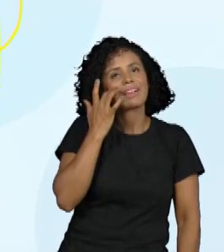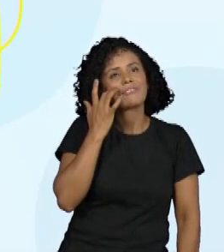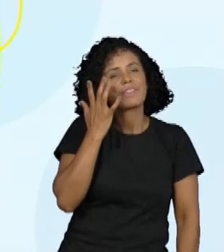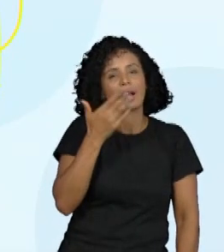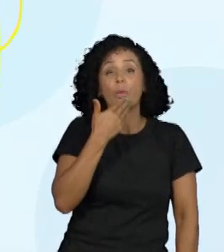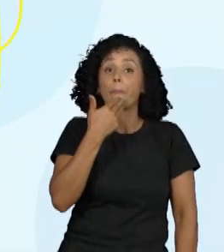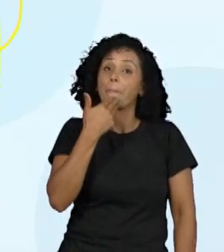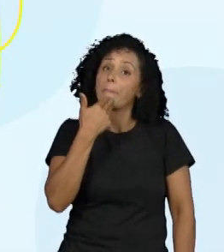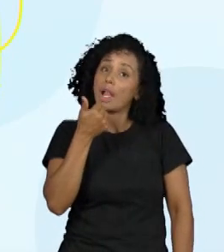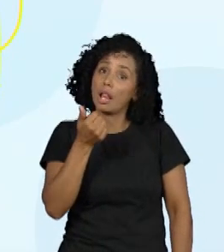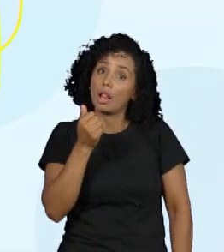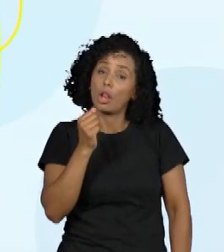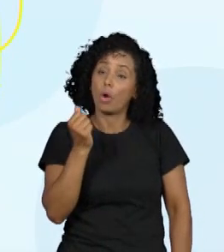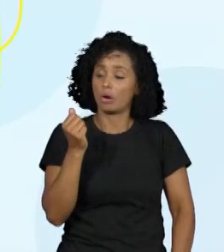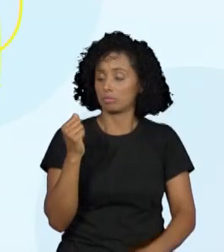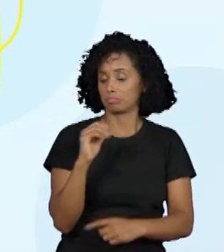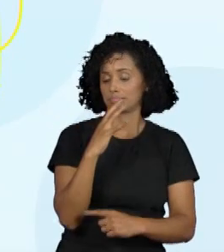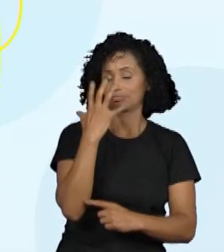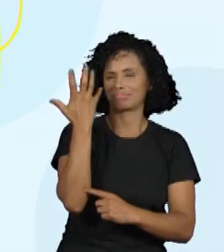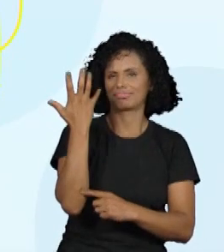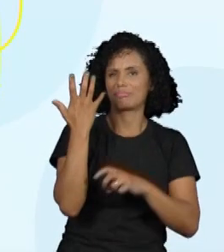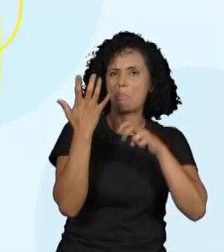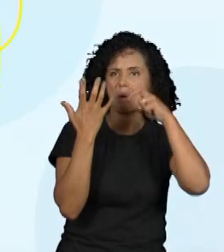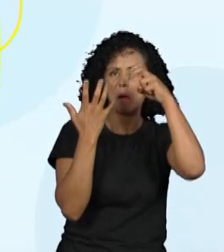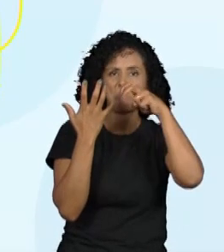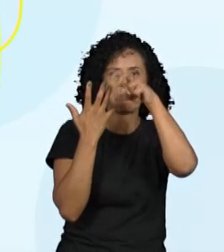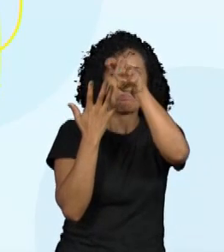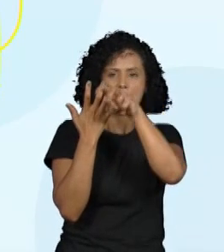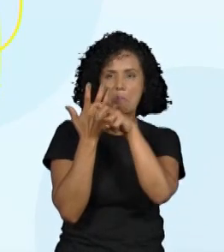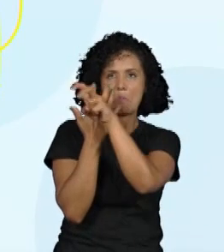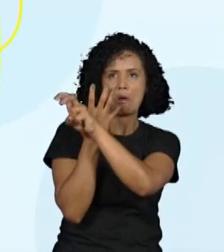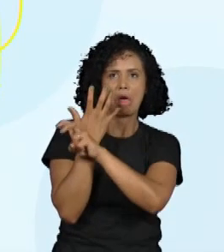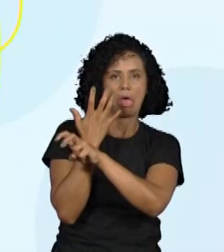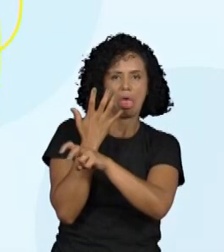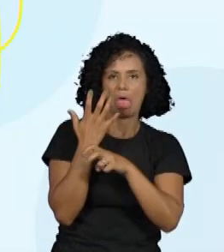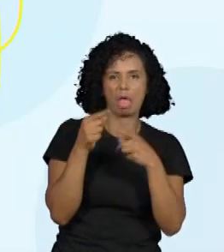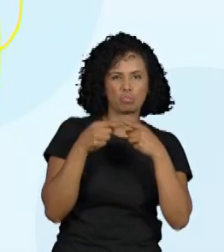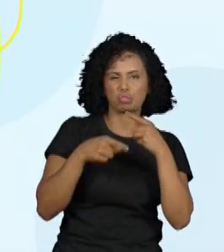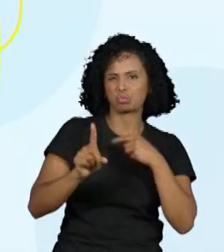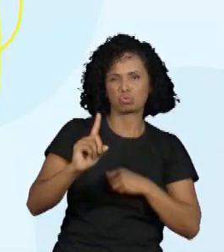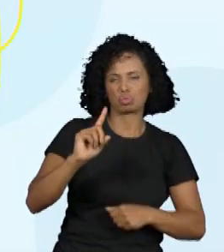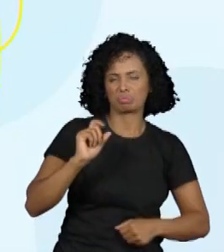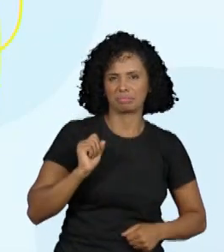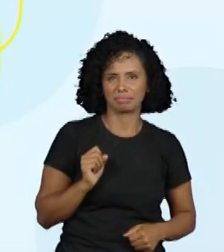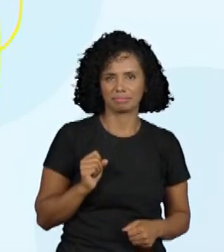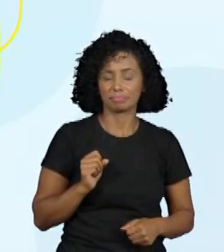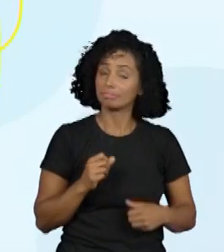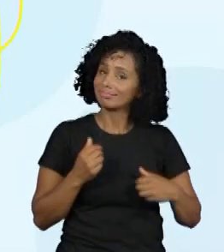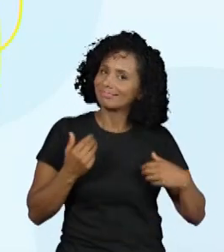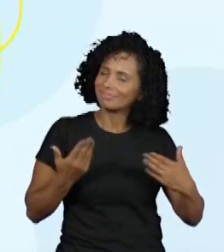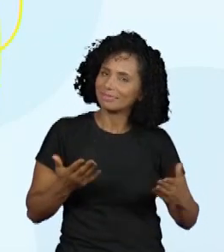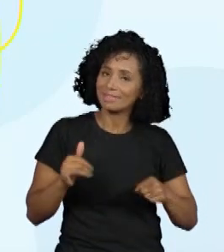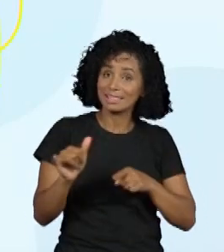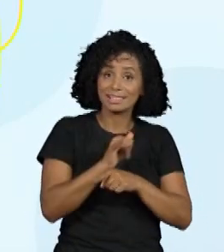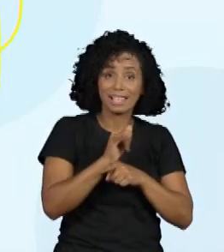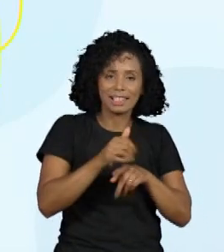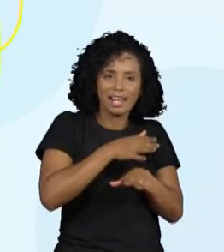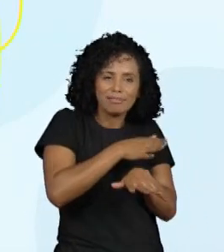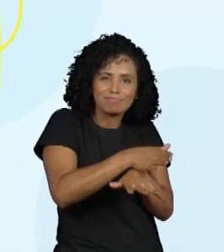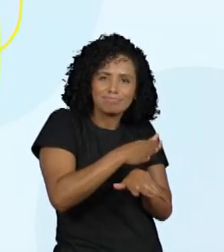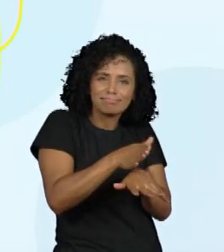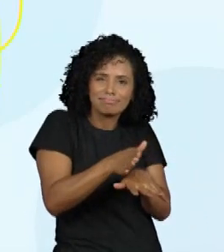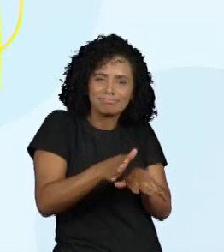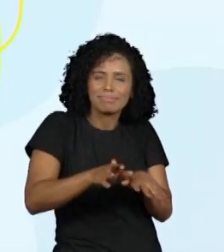pela árvore, não é? Muito bem. Então, estratégias de contagem temos diversas e é sobre isso que vamos falar um